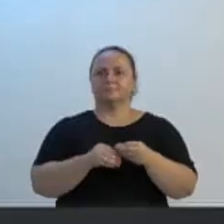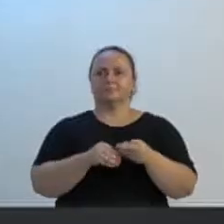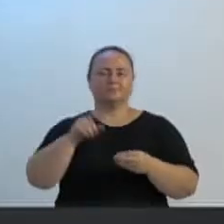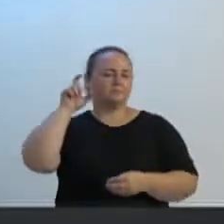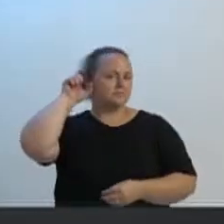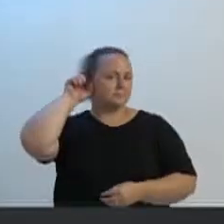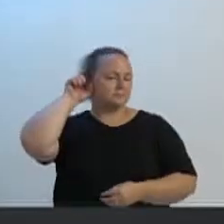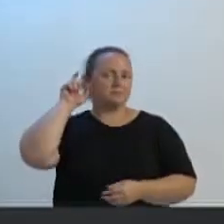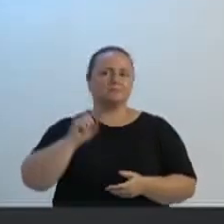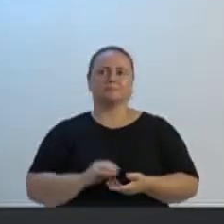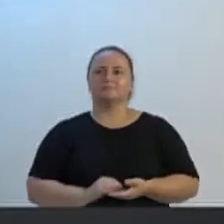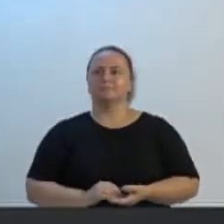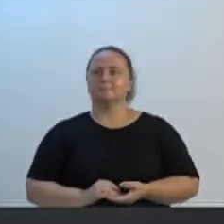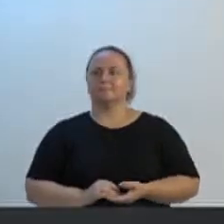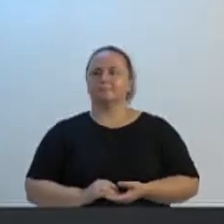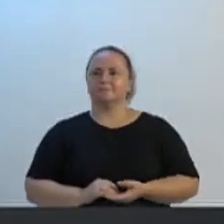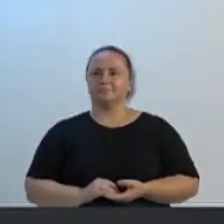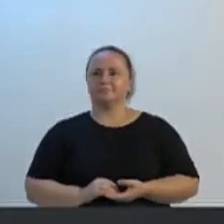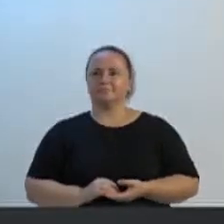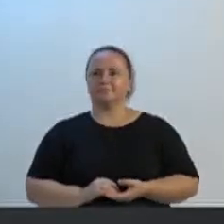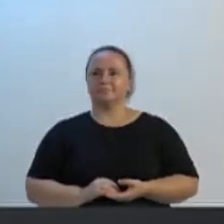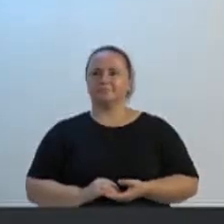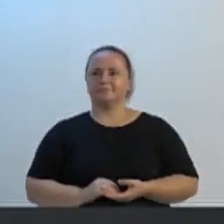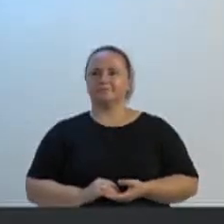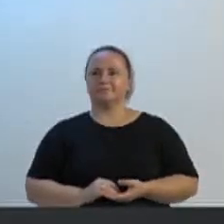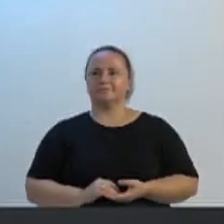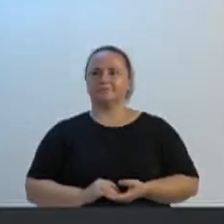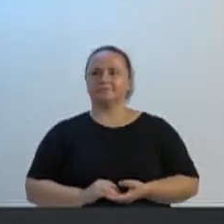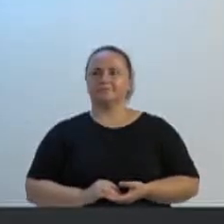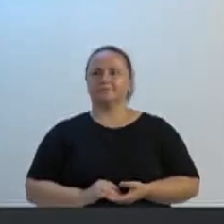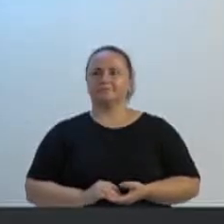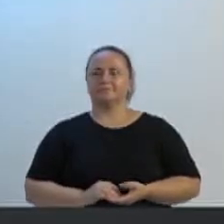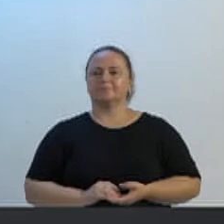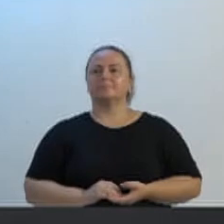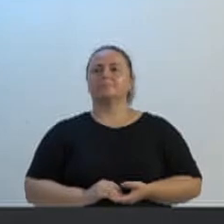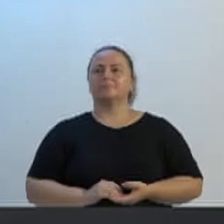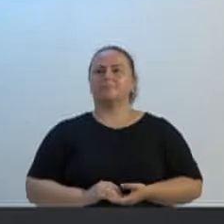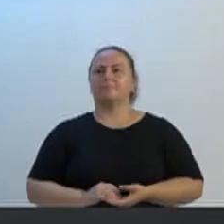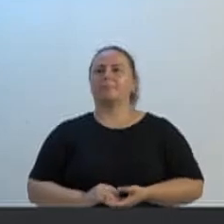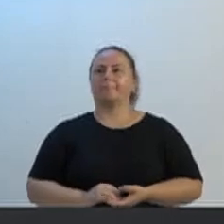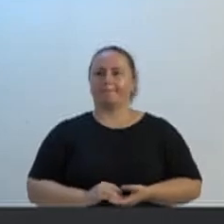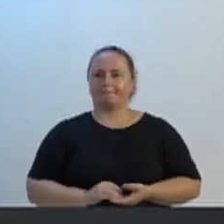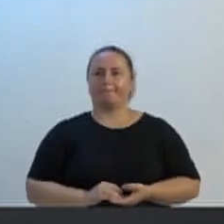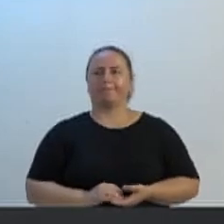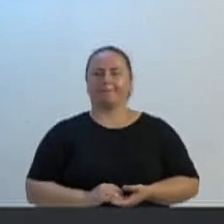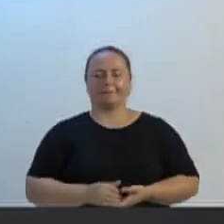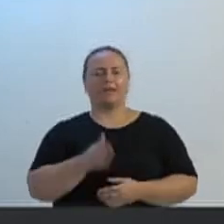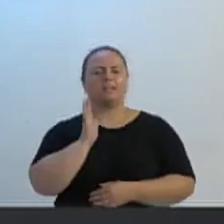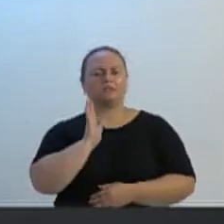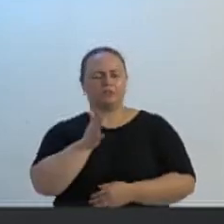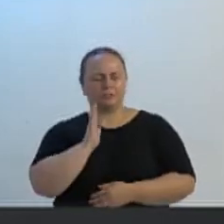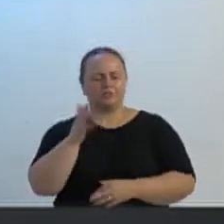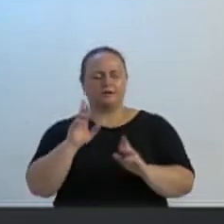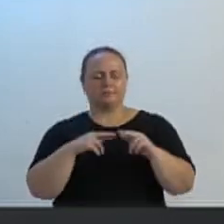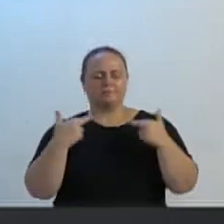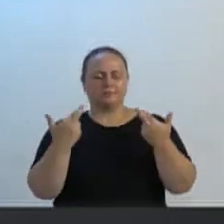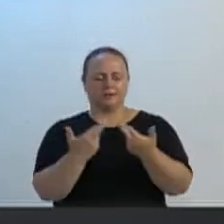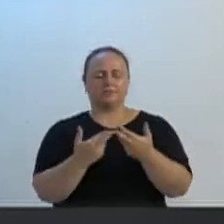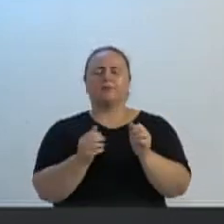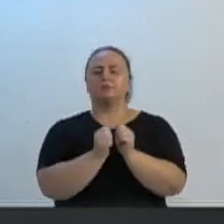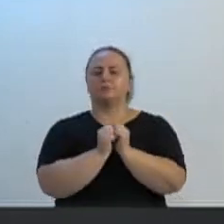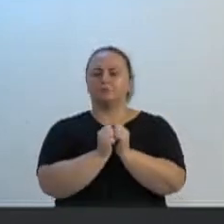matam eu também já nós encaminhamos através das reuniões que nós dar